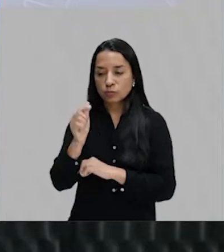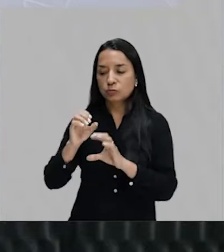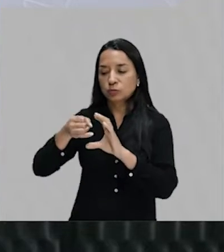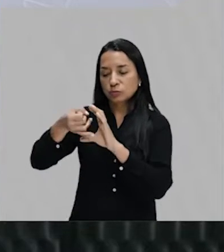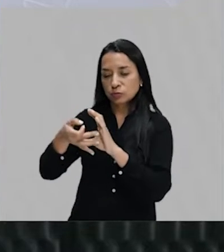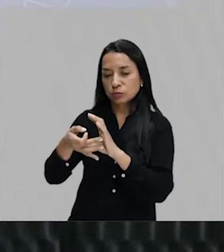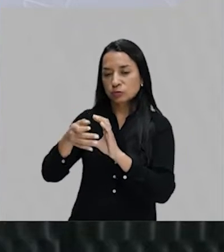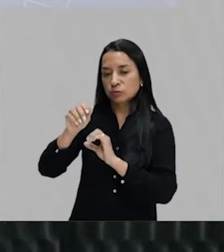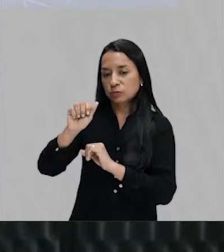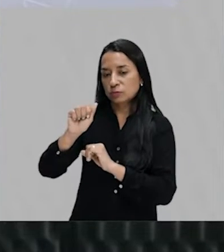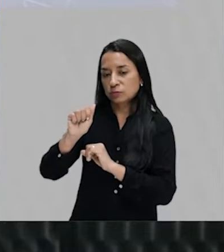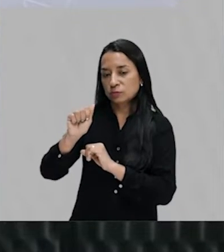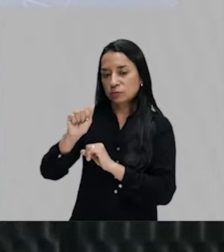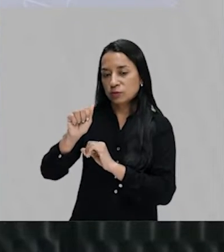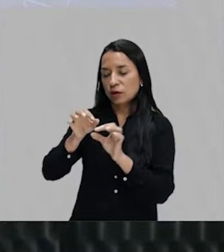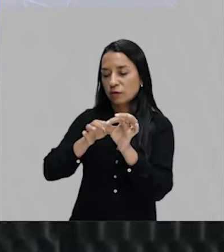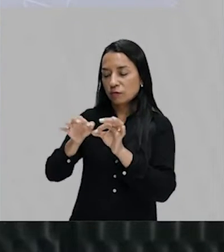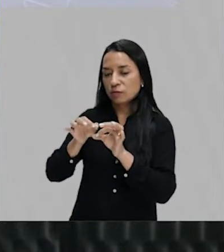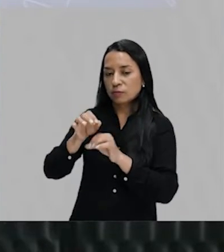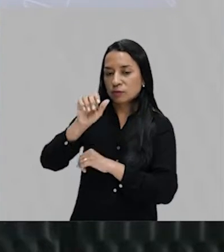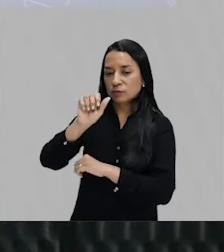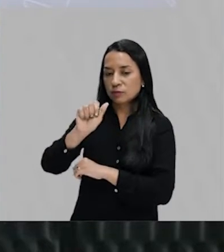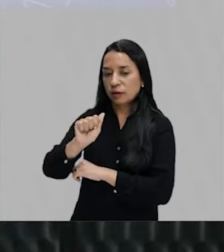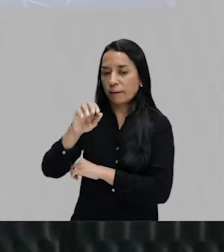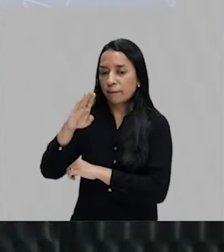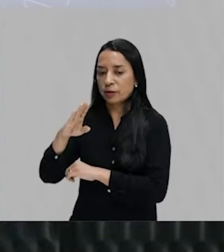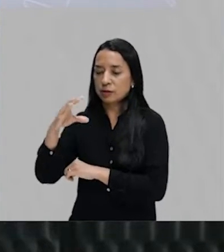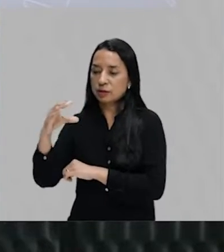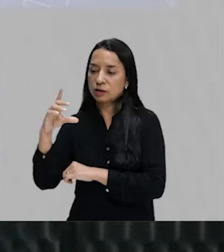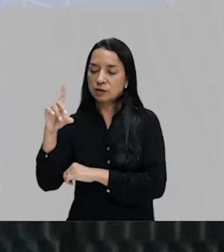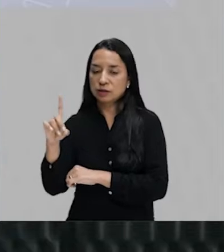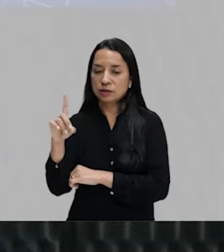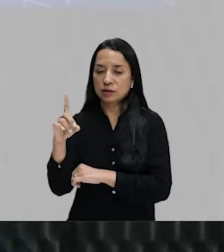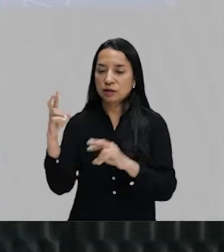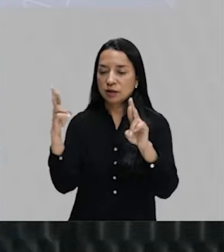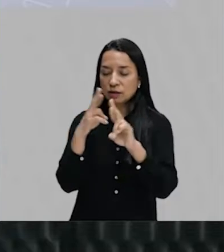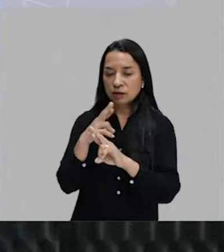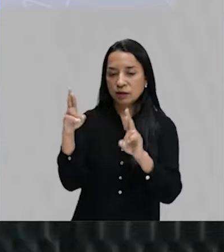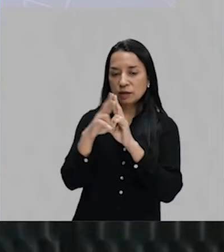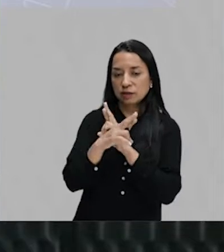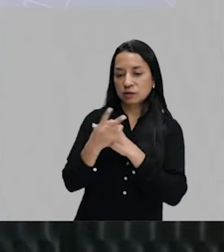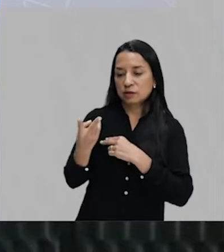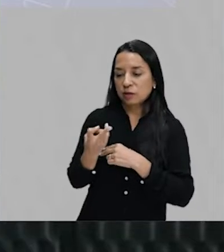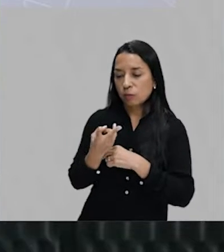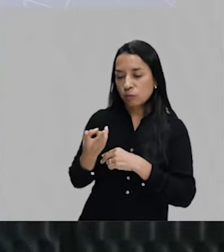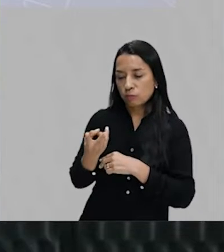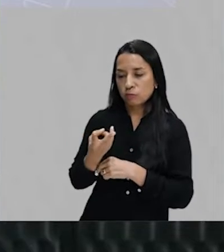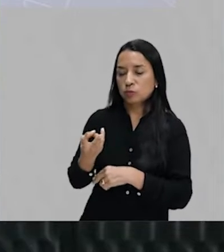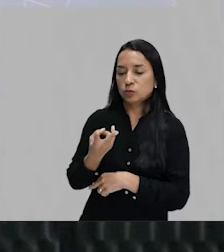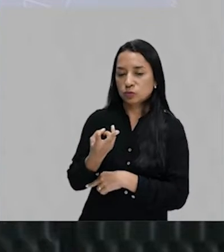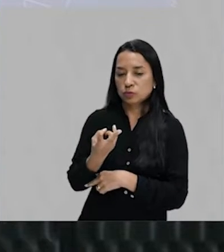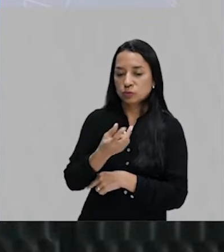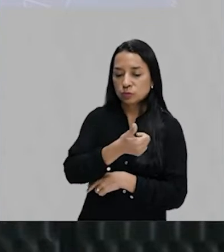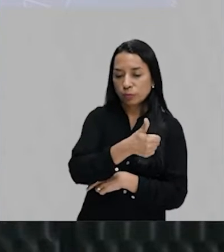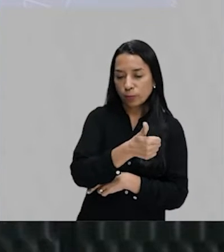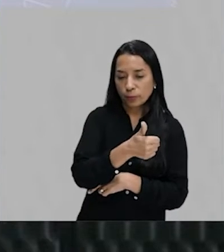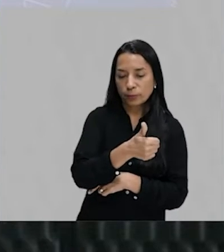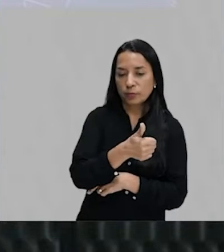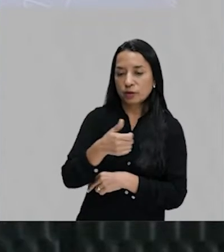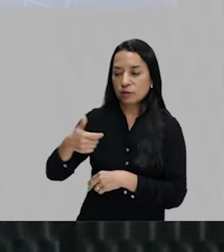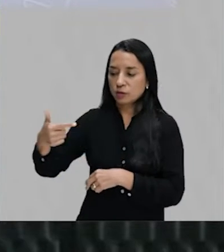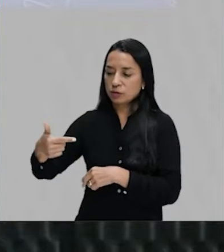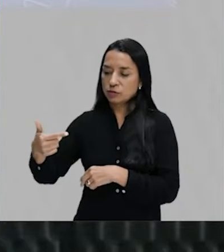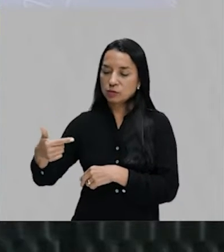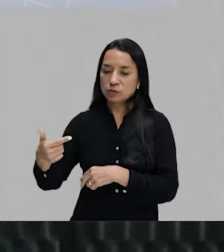A B C e D Note que em relação aos elementos ó ó esses dois aqui do primeiro conjunto que é